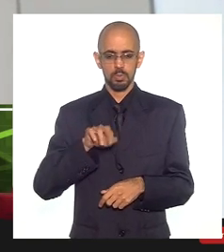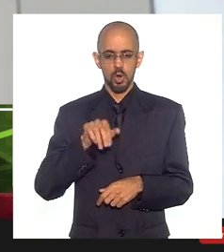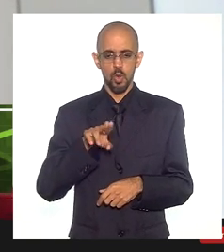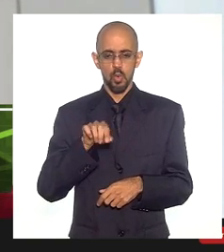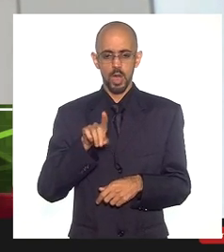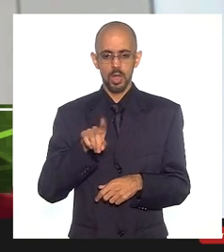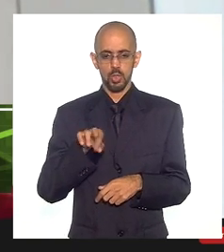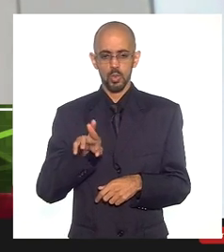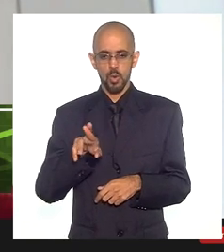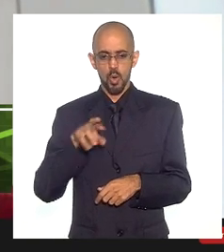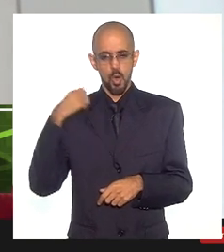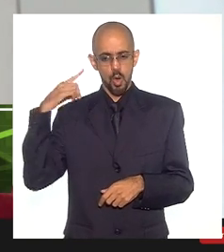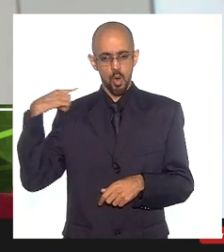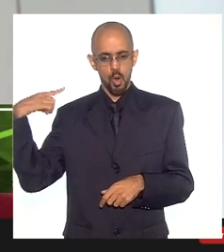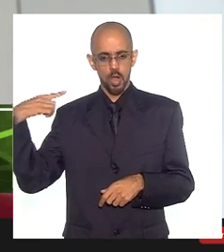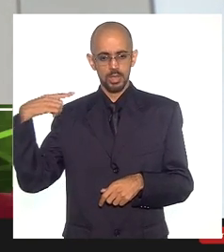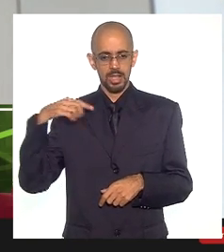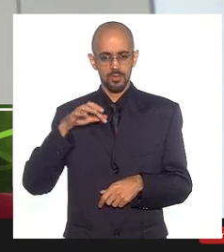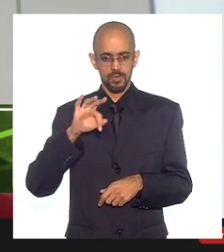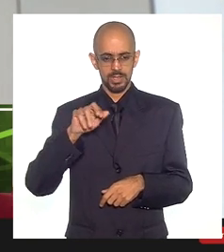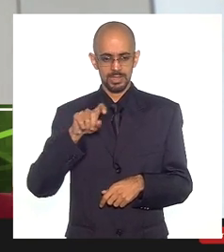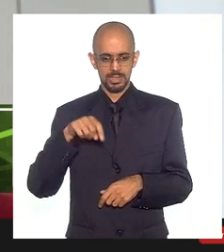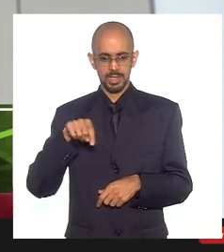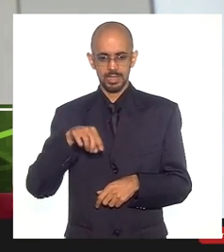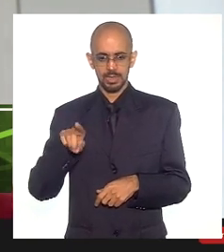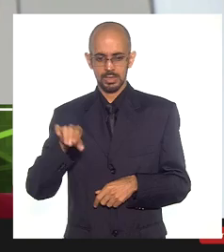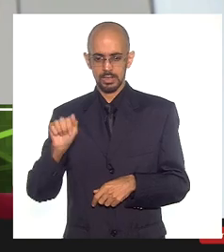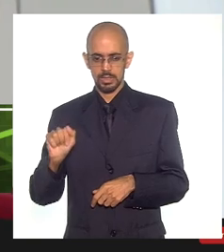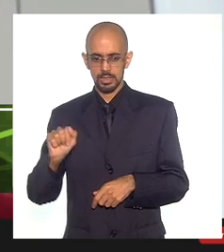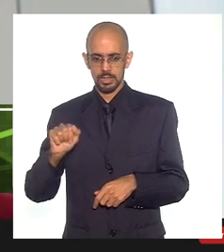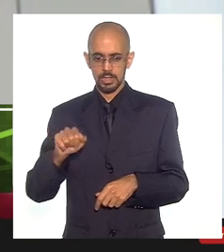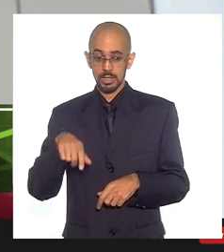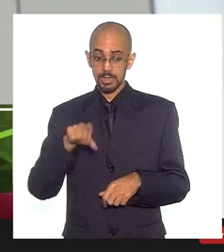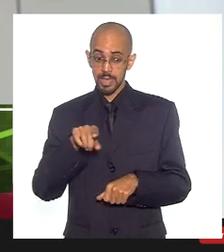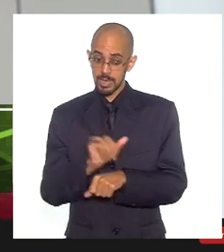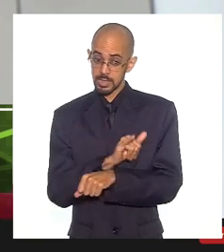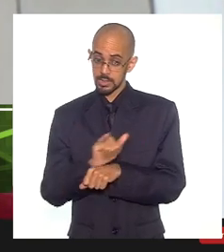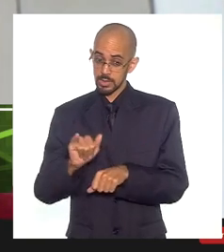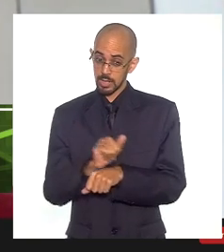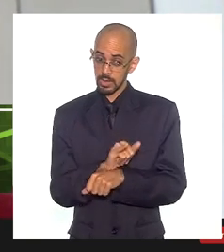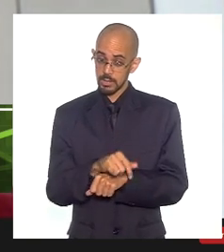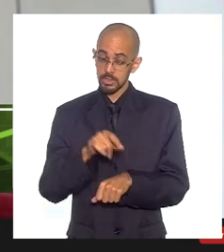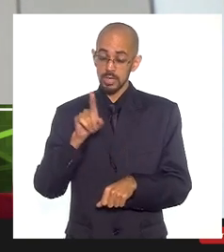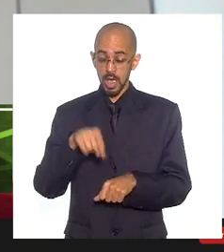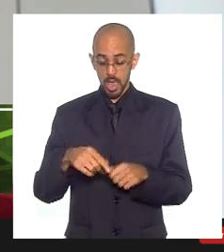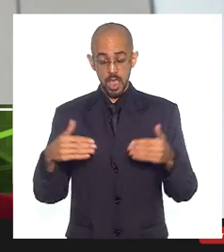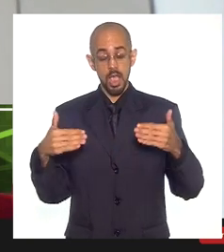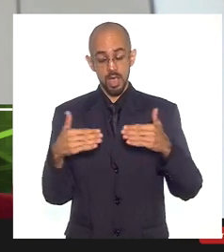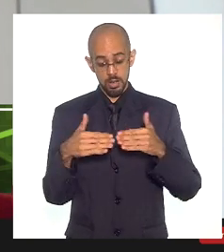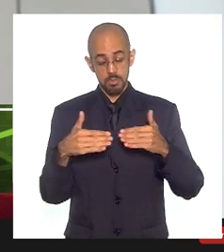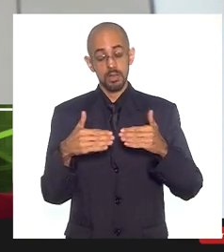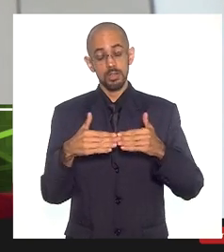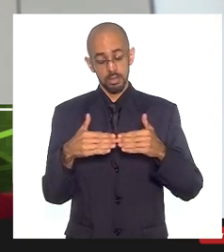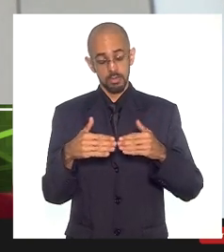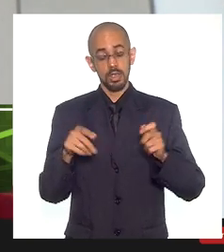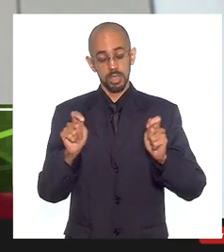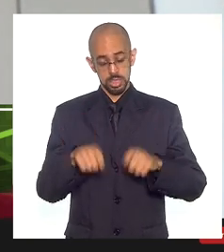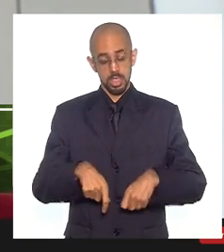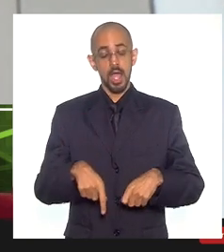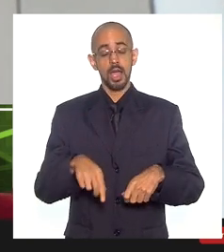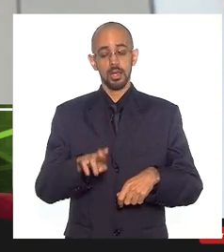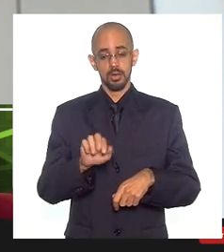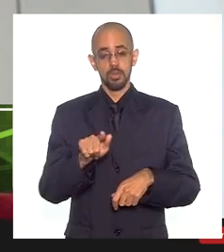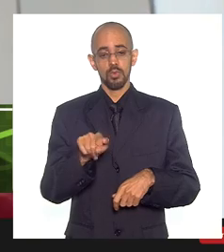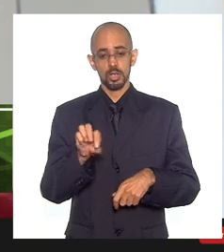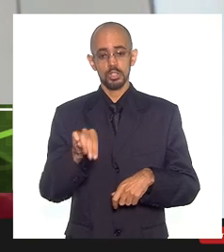que esse tipo de medida, por exemplo, ela é absolutamente compatível com o regime de recuperação fiscal.